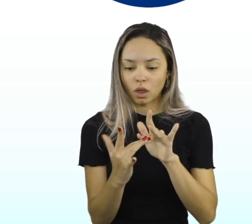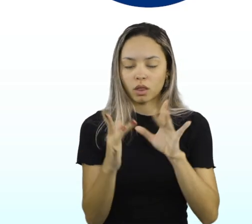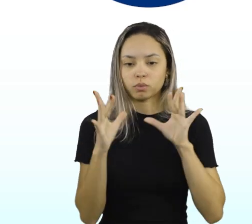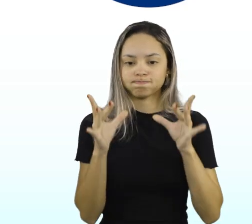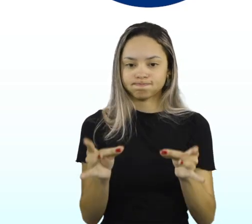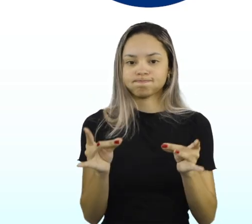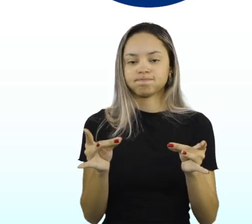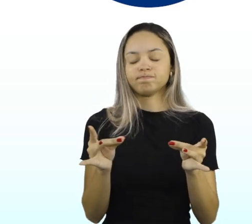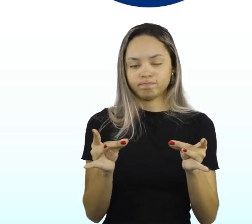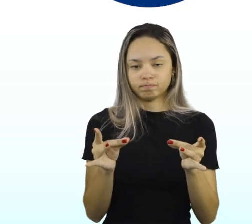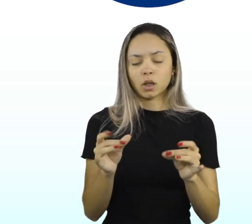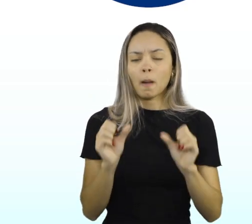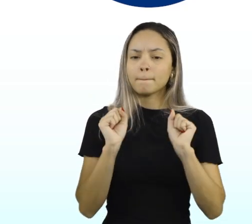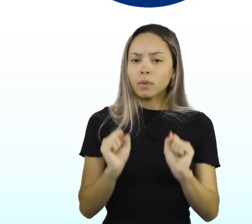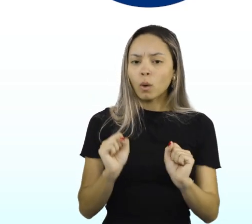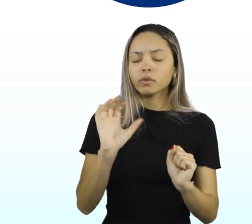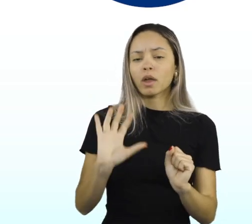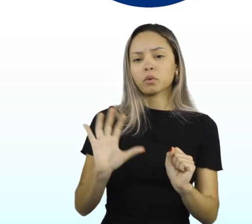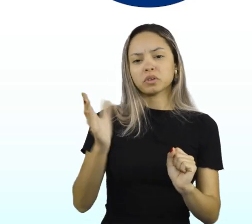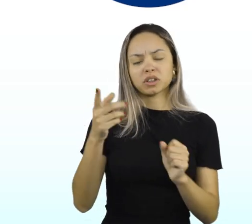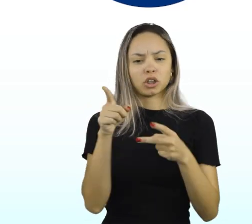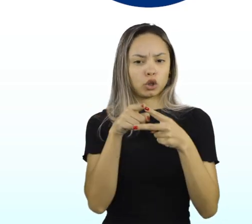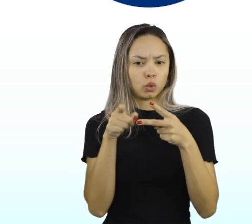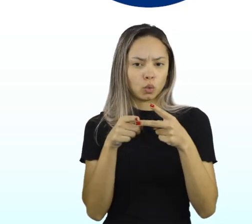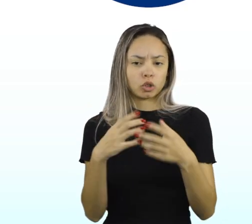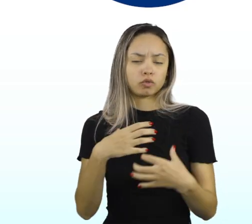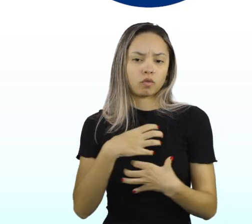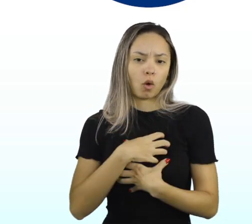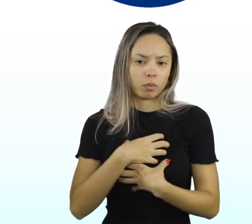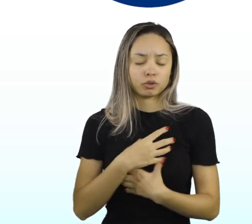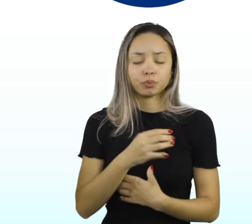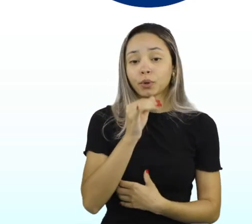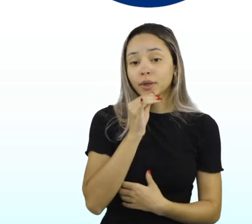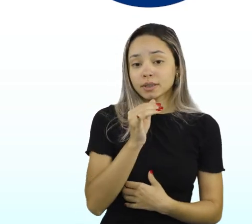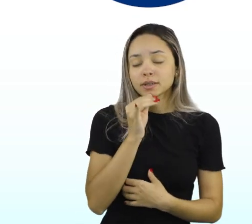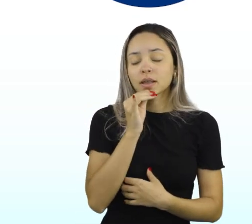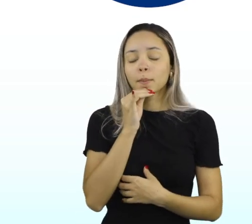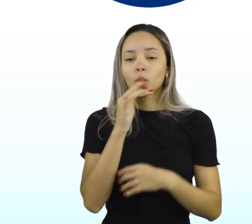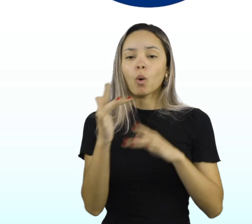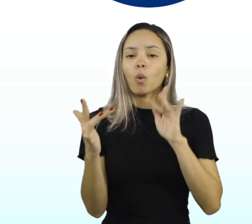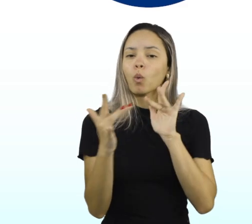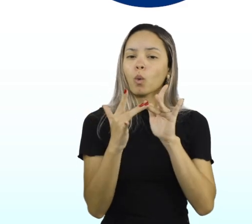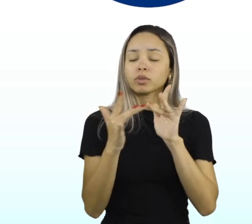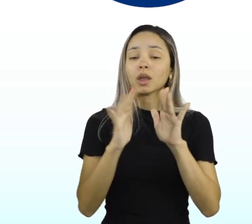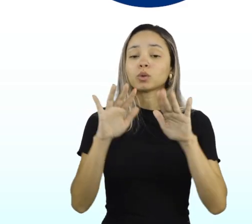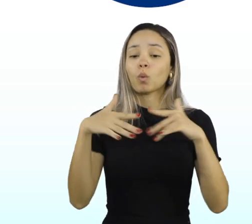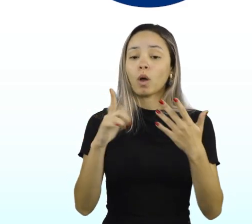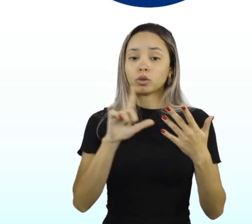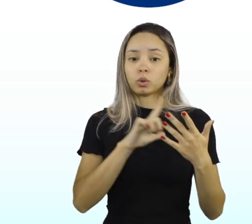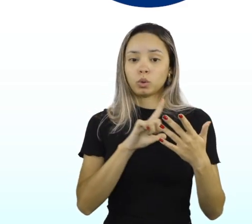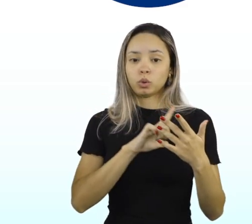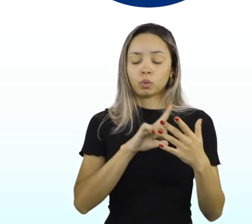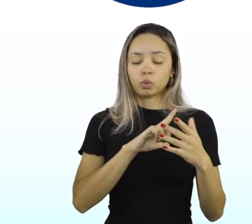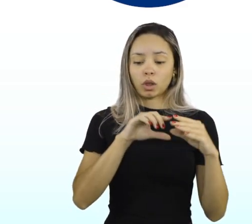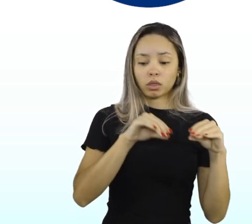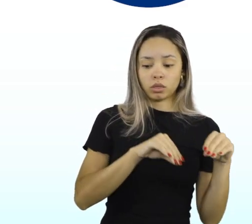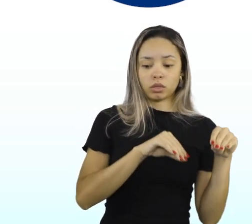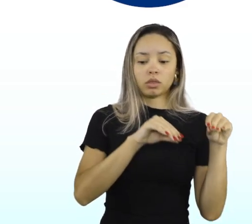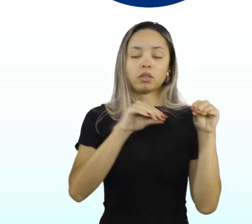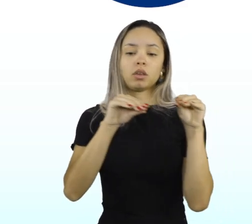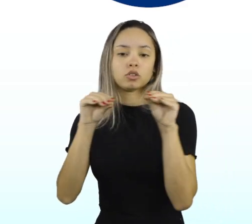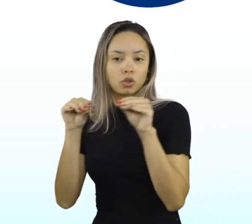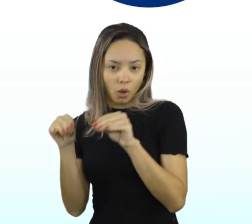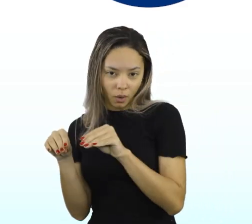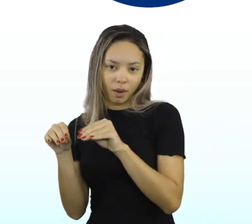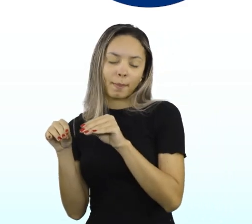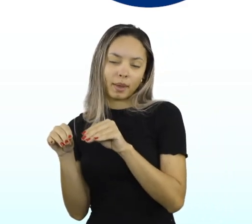esse contato pode ocorrer também de 2 maneiras. O contato quando existe o deslocamento, que nós vamos passar a chamar de trabalho, ou